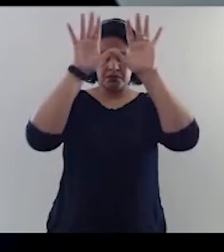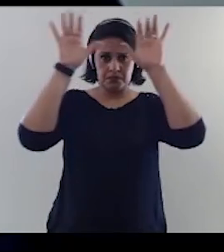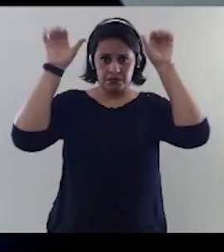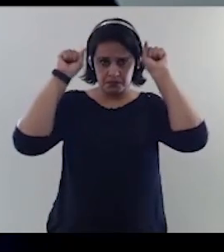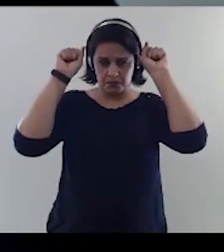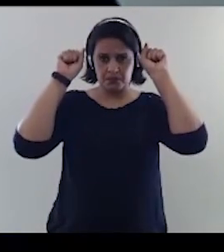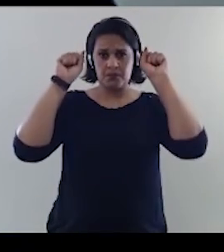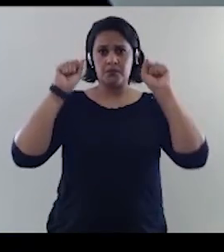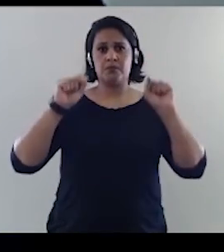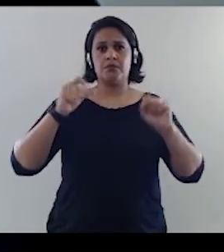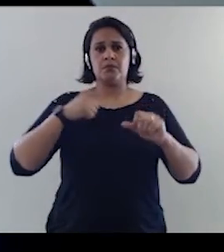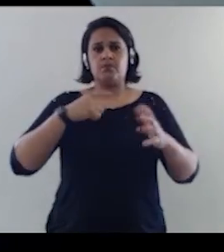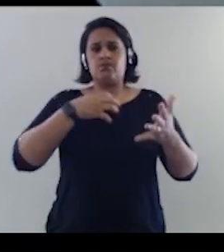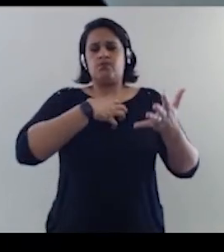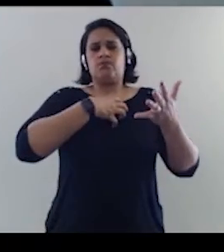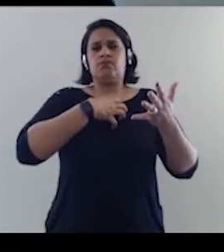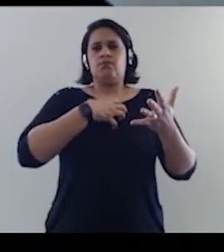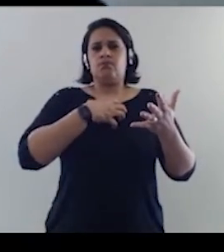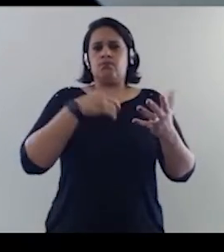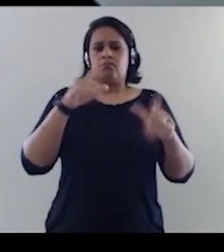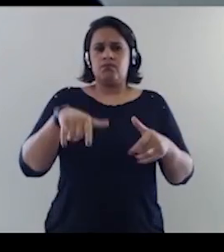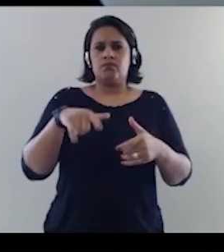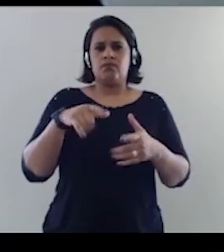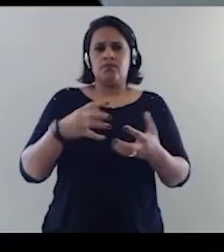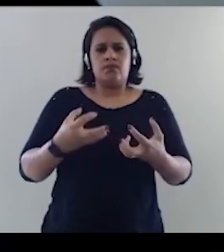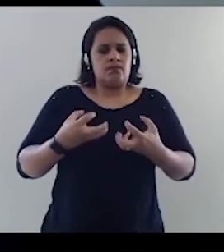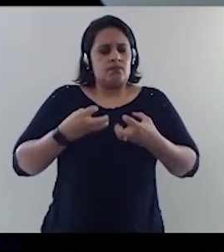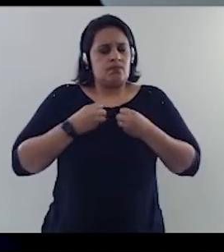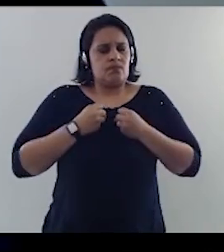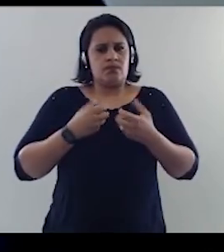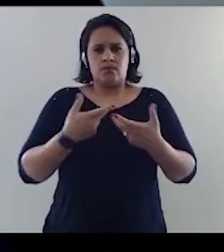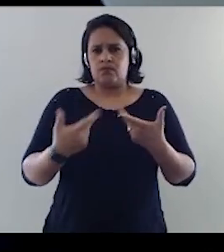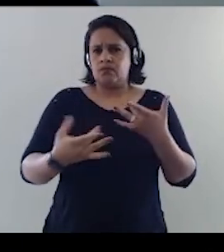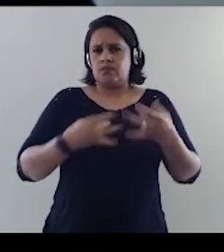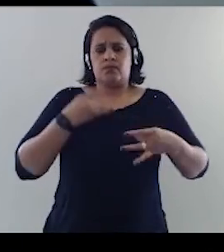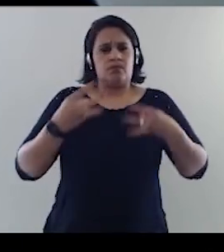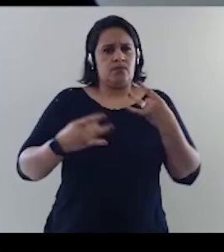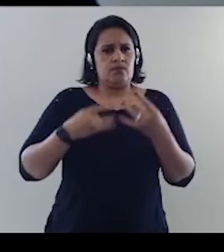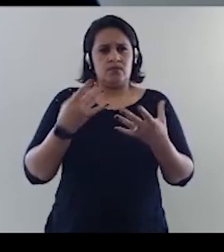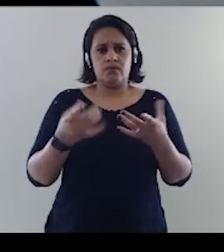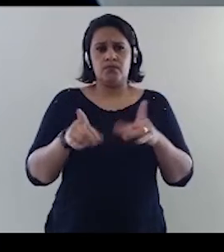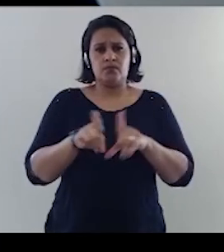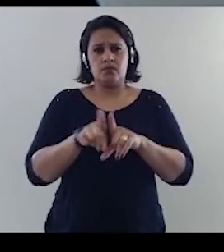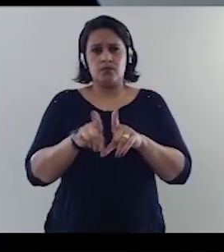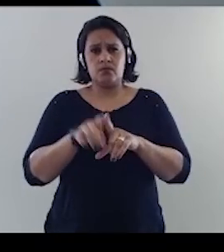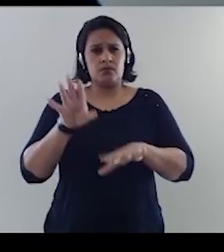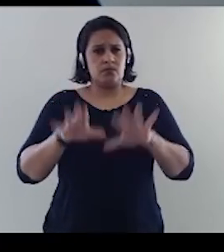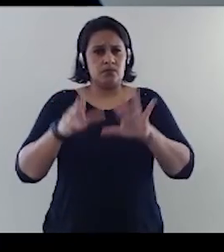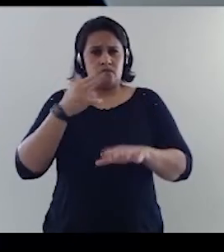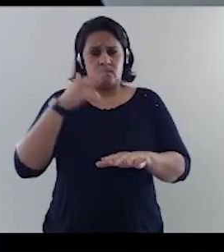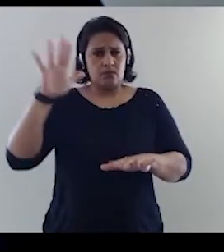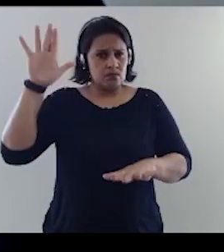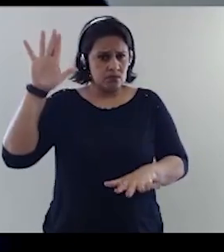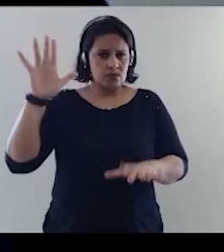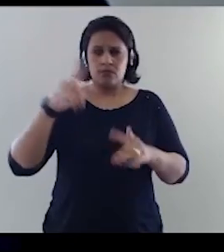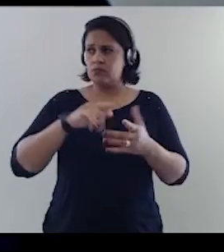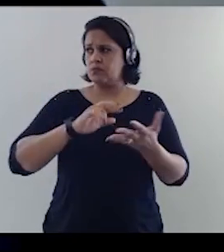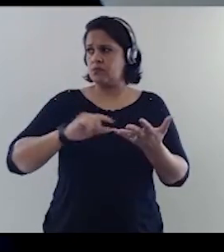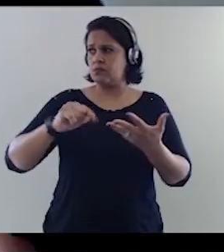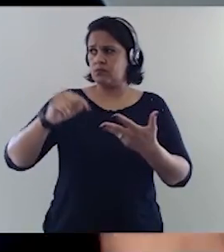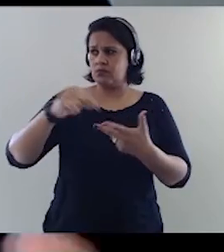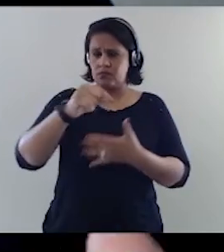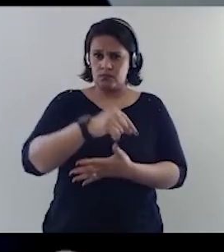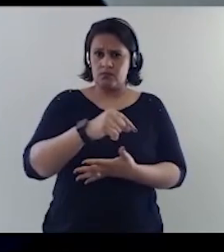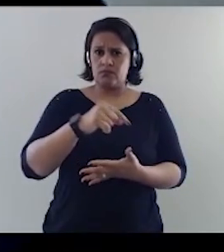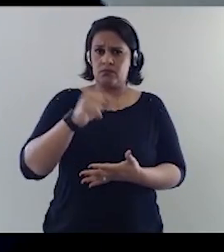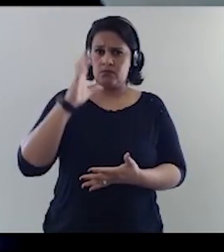um excesso de apego, de paixão narcisista ou até de soberba relativamente a certos critérios de